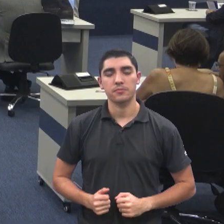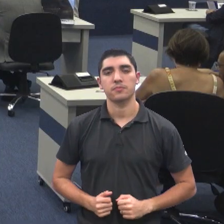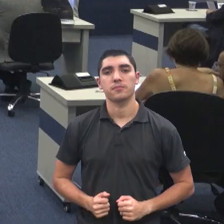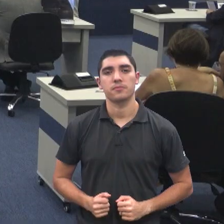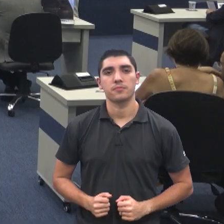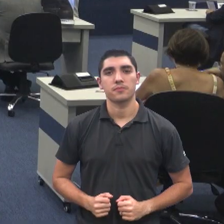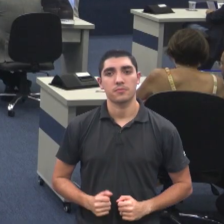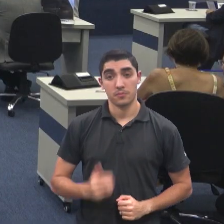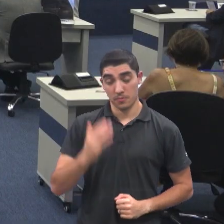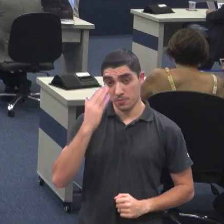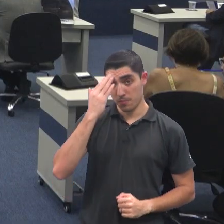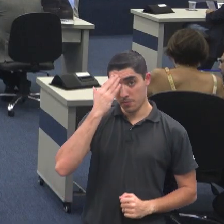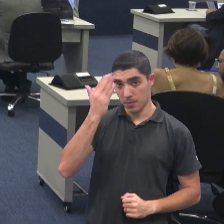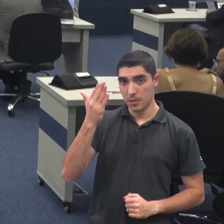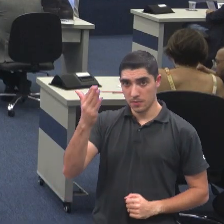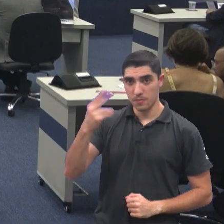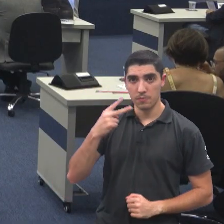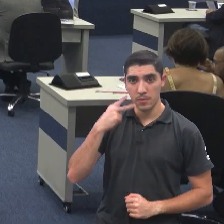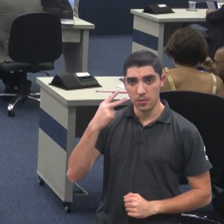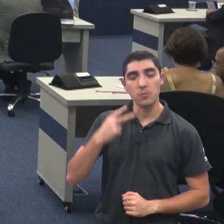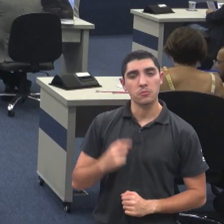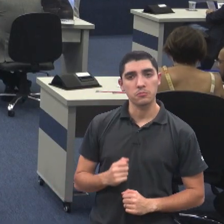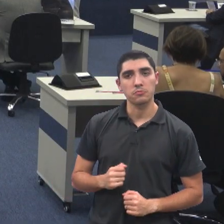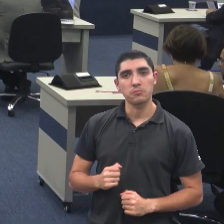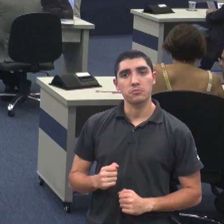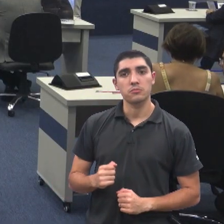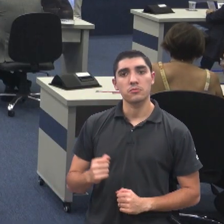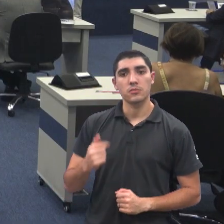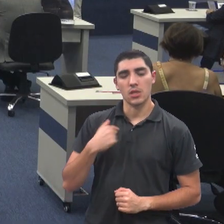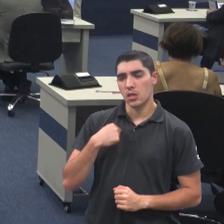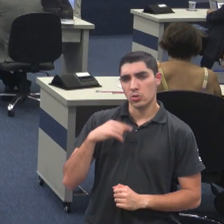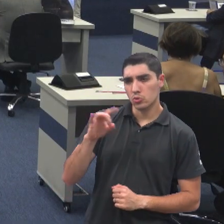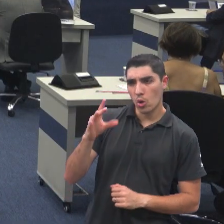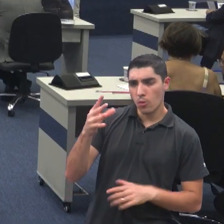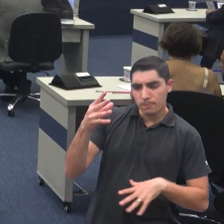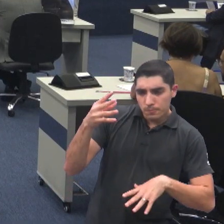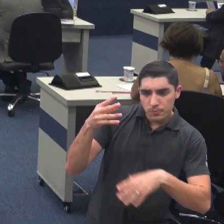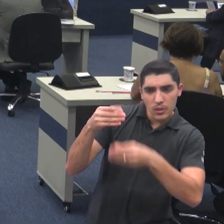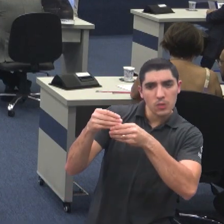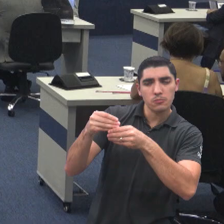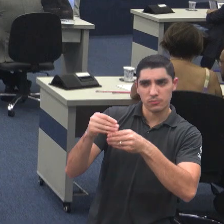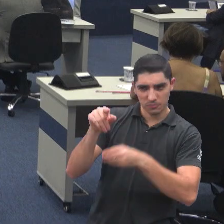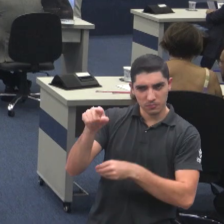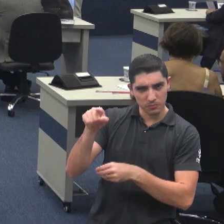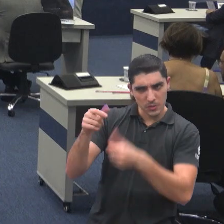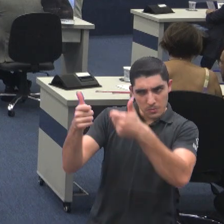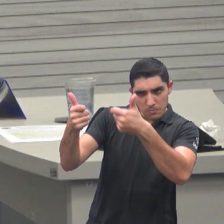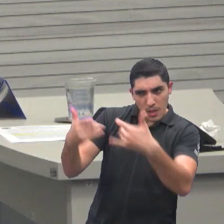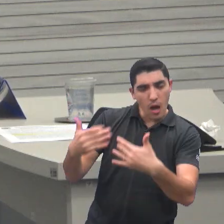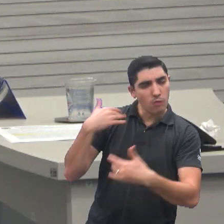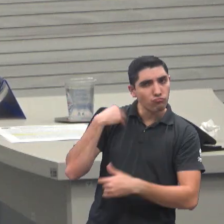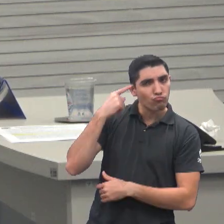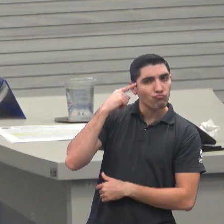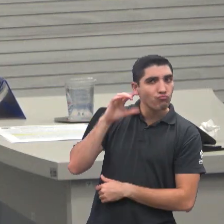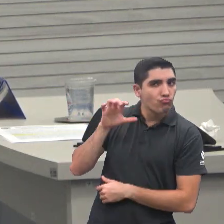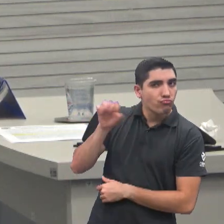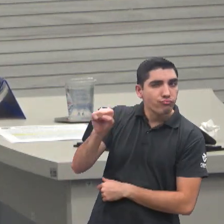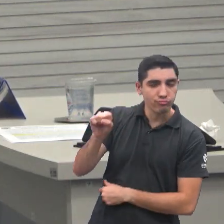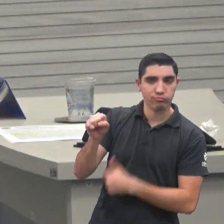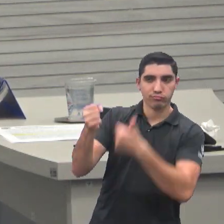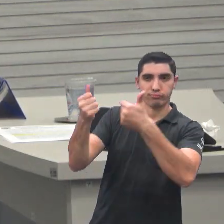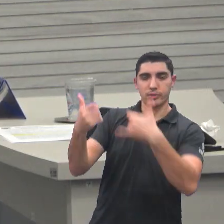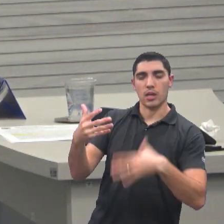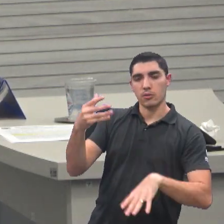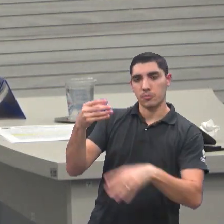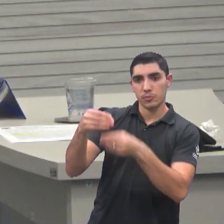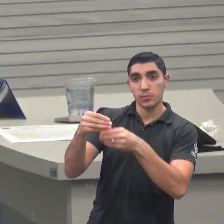Obrigado, vereador, por esse à parte. Só contribuindo um pouco com a sua fala, o seu raciocínio, dizer que